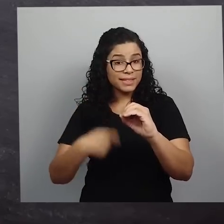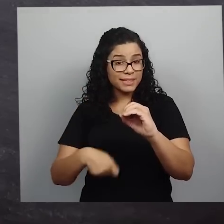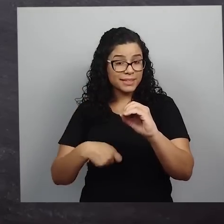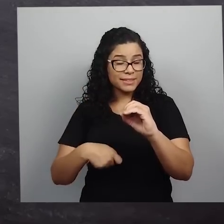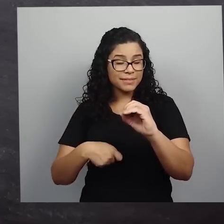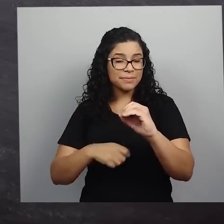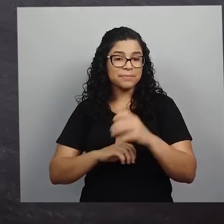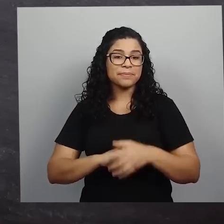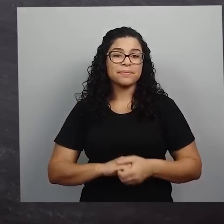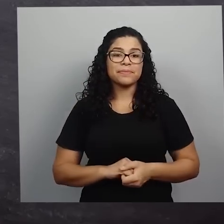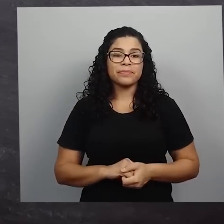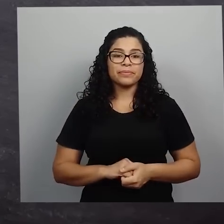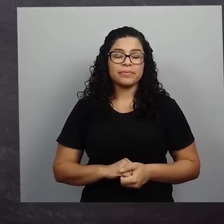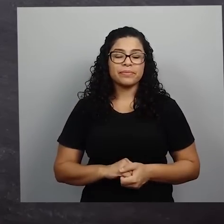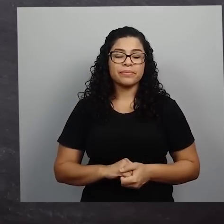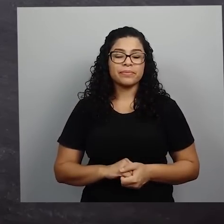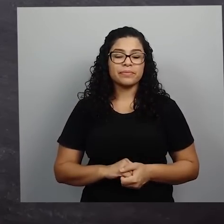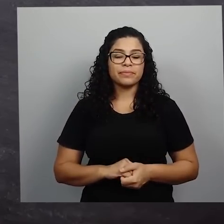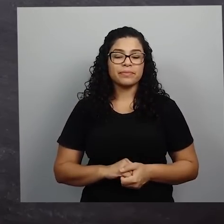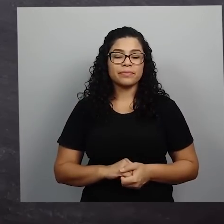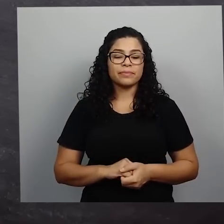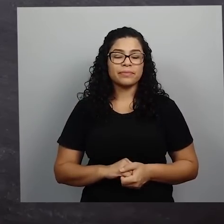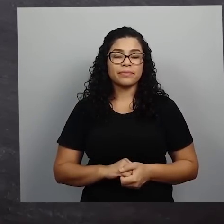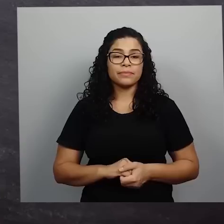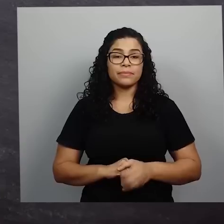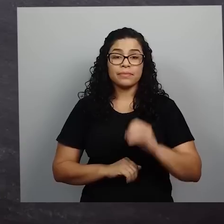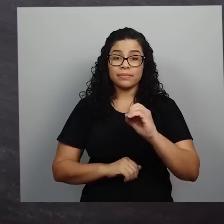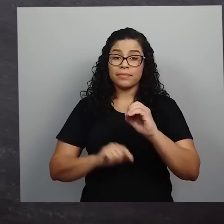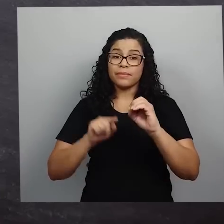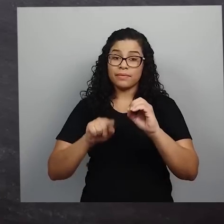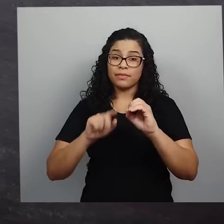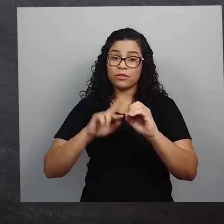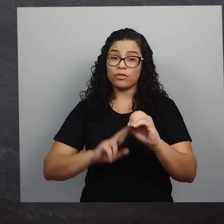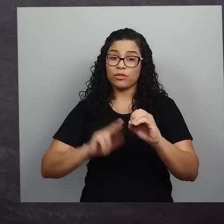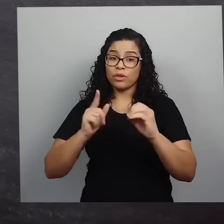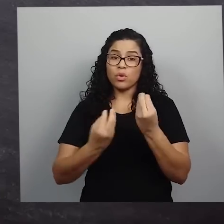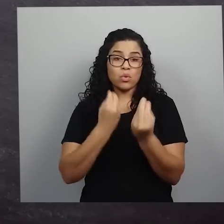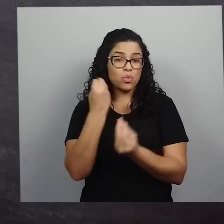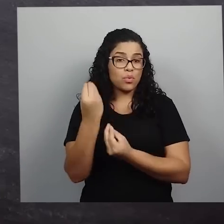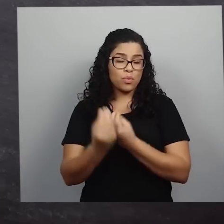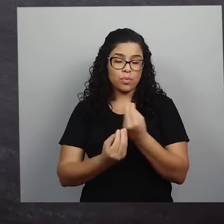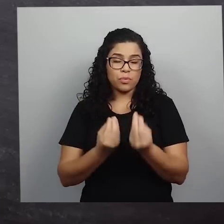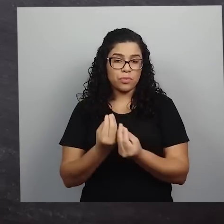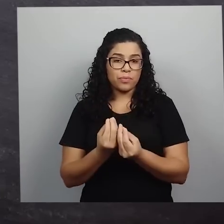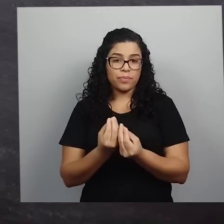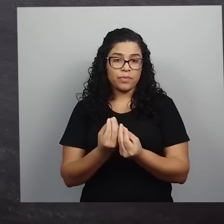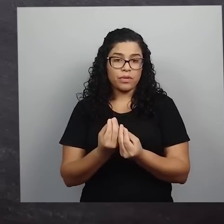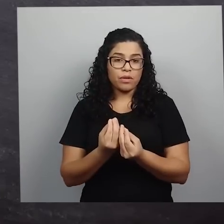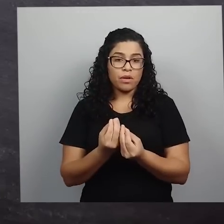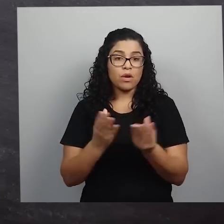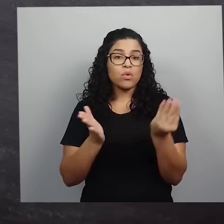lado direito. Essa diferença, então, é feita a partir do acréscimo de um